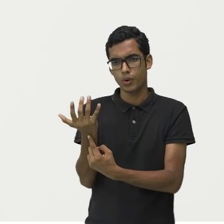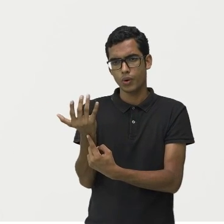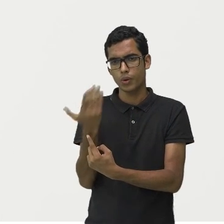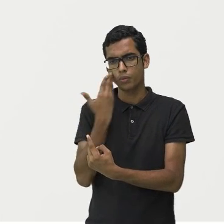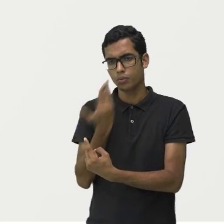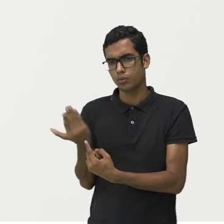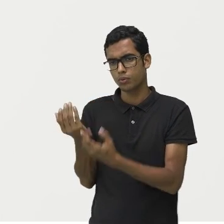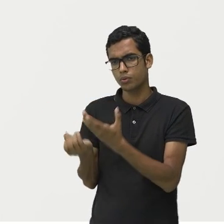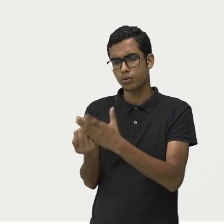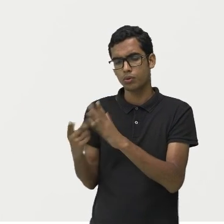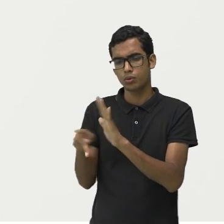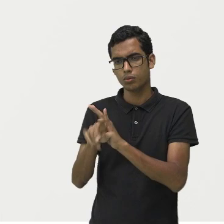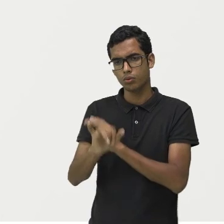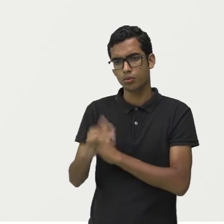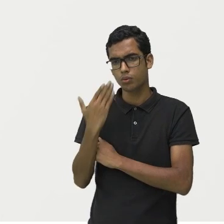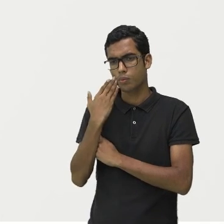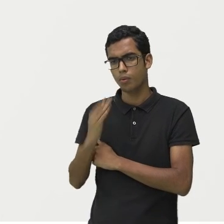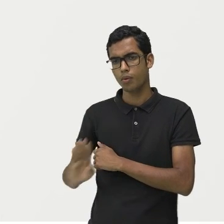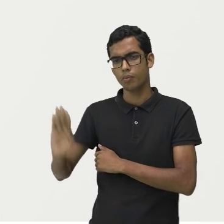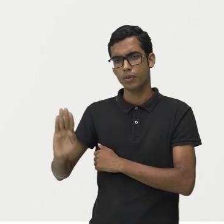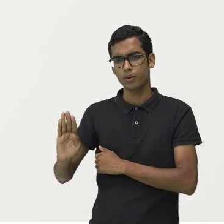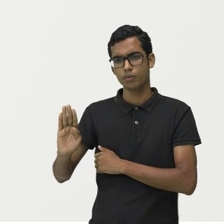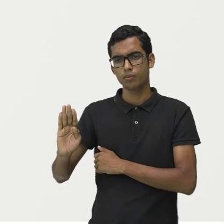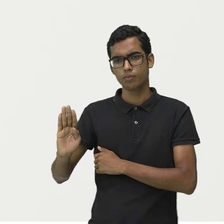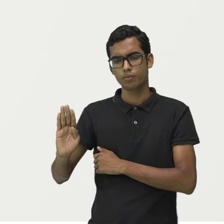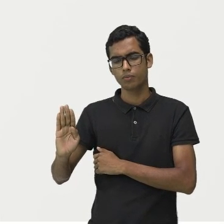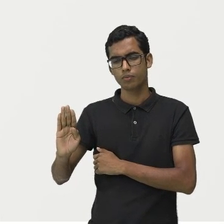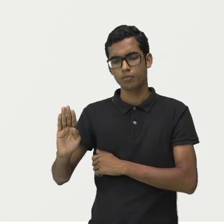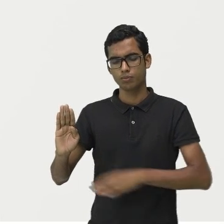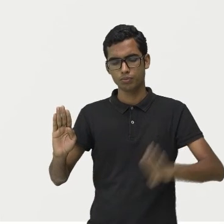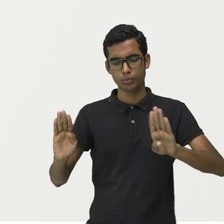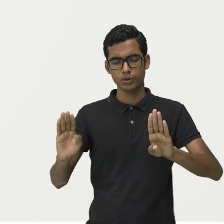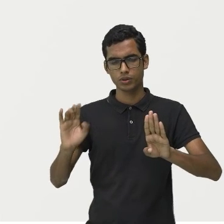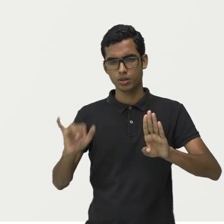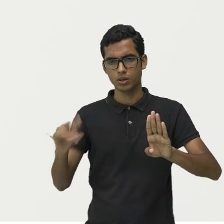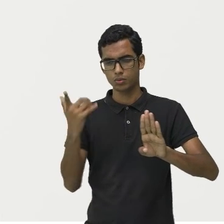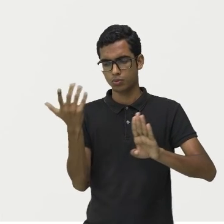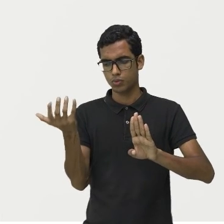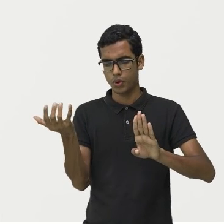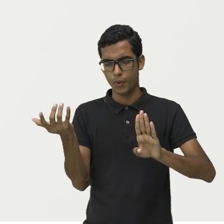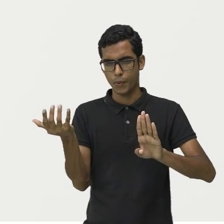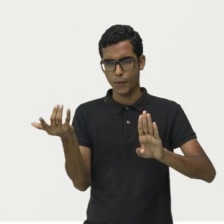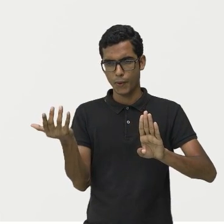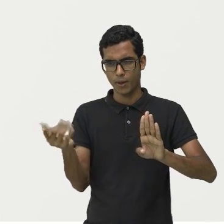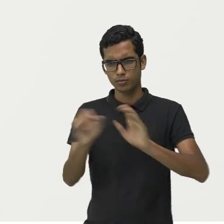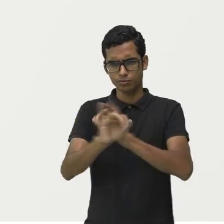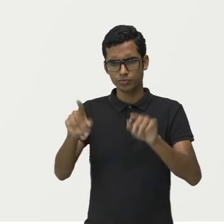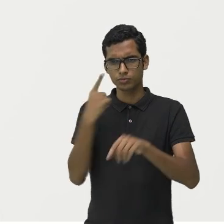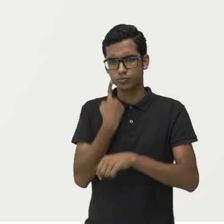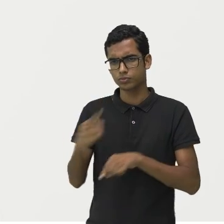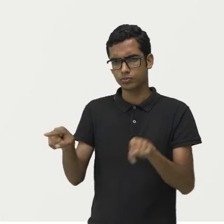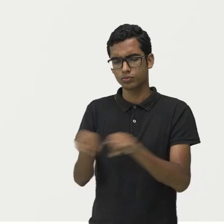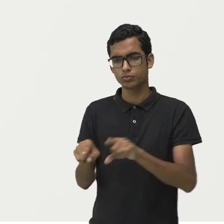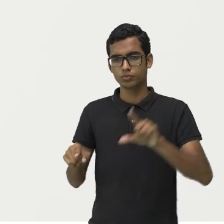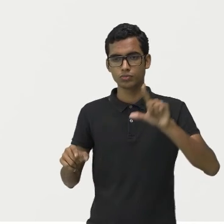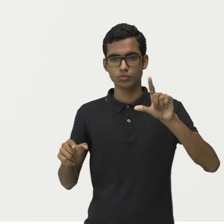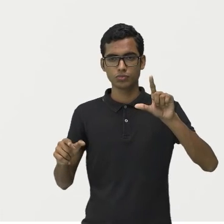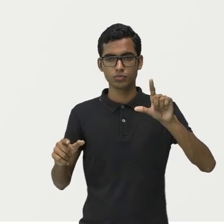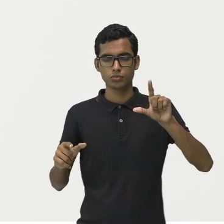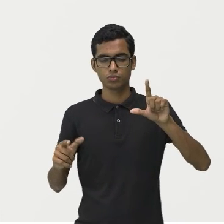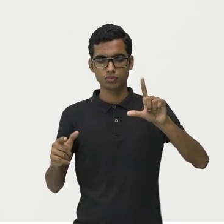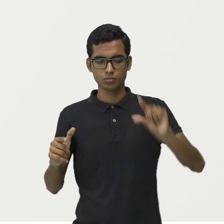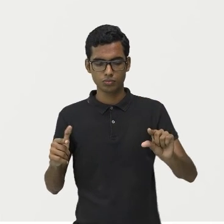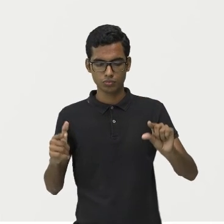vela, formando a imagem B aqui, ó. Essa imagem, ela é nitidamente menor, olha